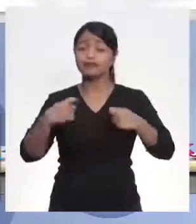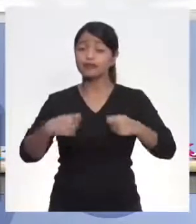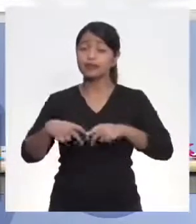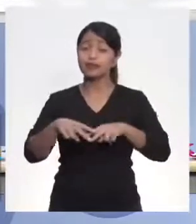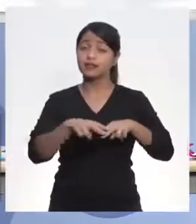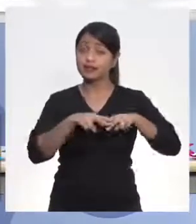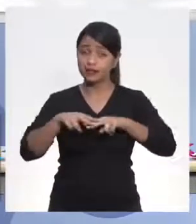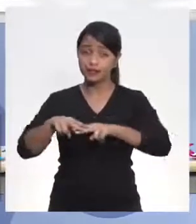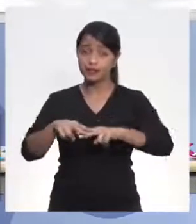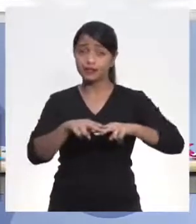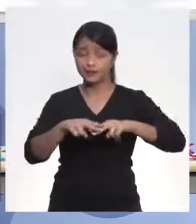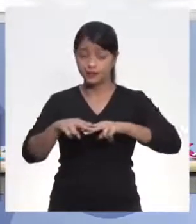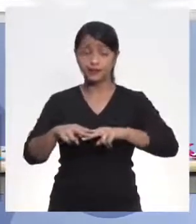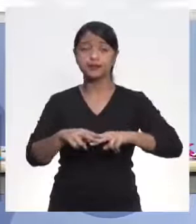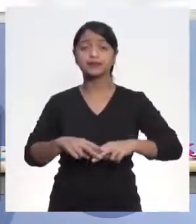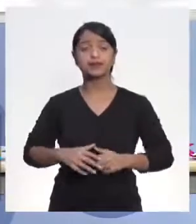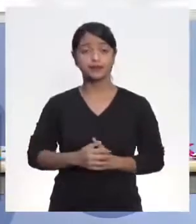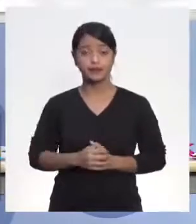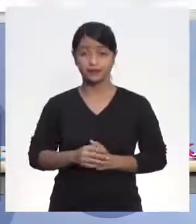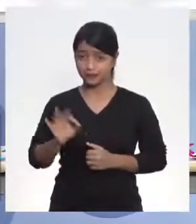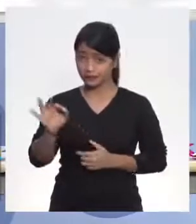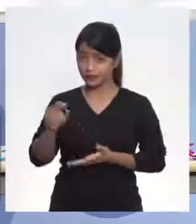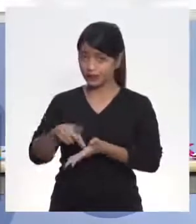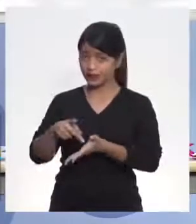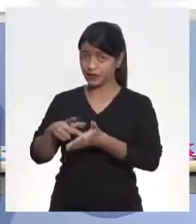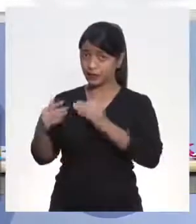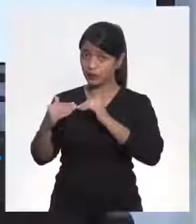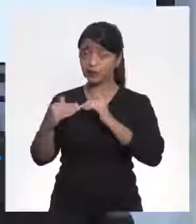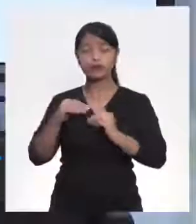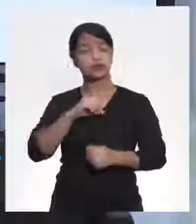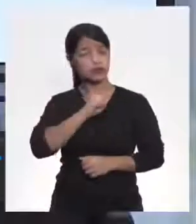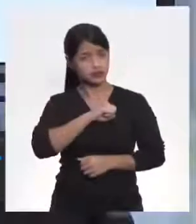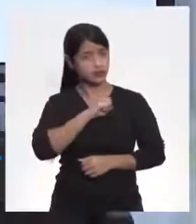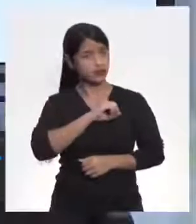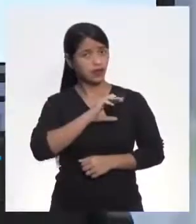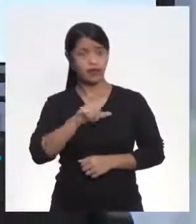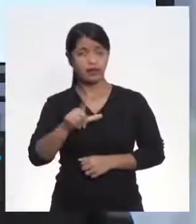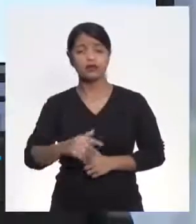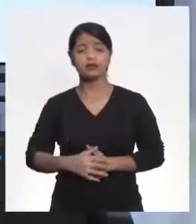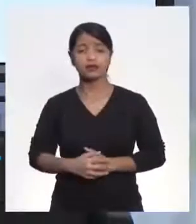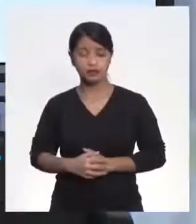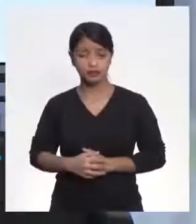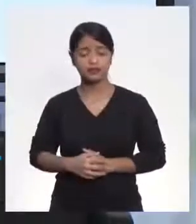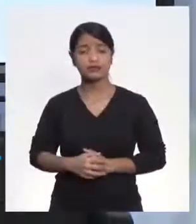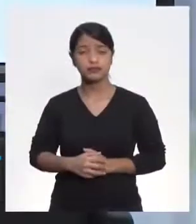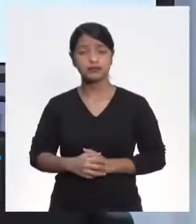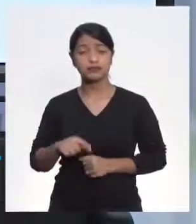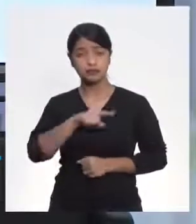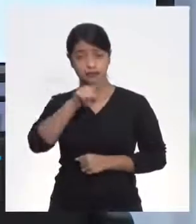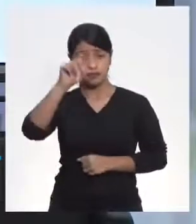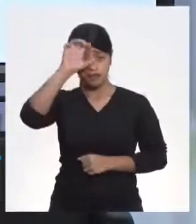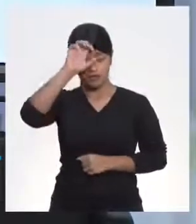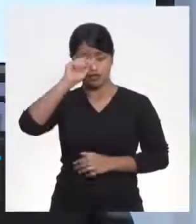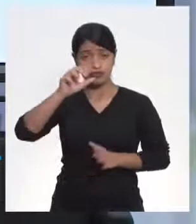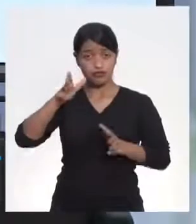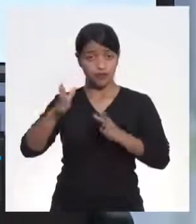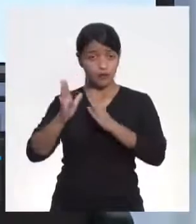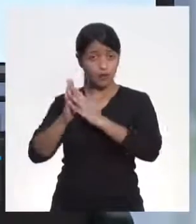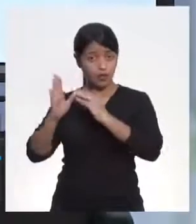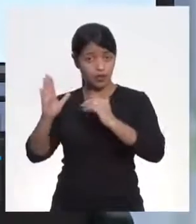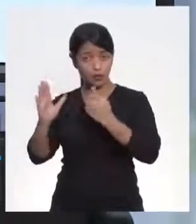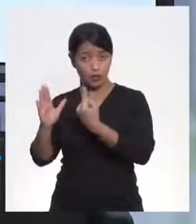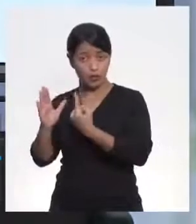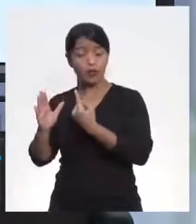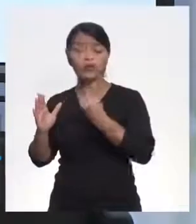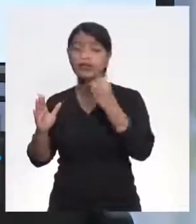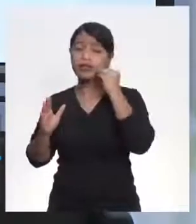retomar isso na formação deles, não é verdade, Jonas? Isso, claro, você já tem aprendido por esse modelo, então vamos aprofundar pelo outro,